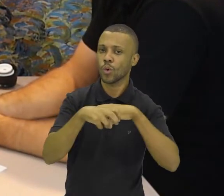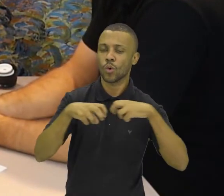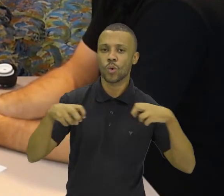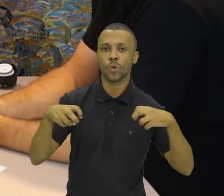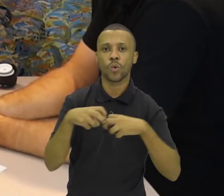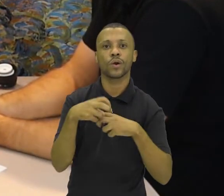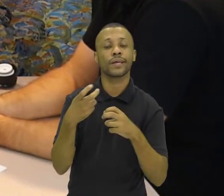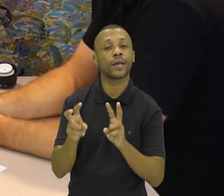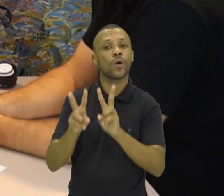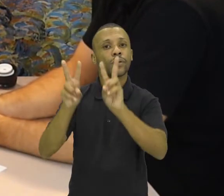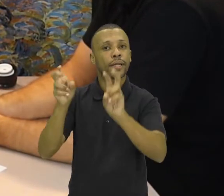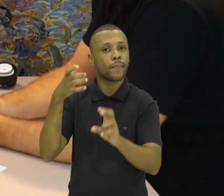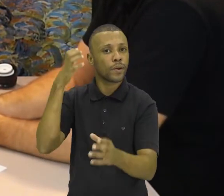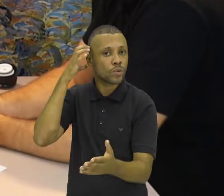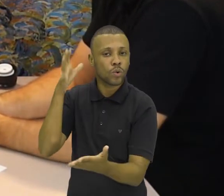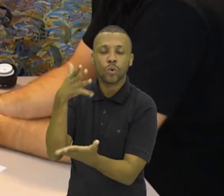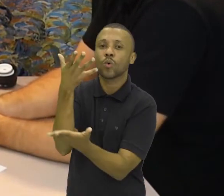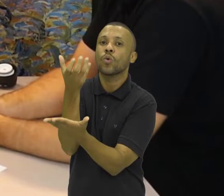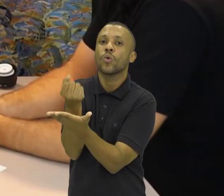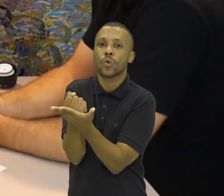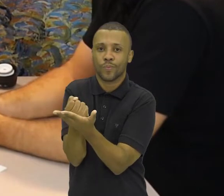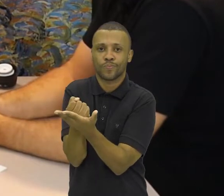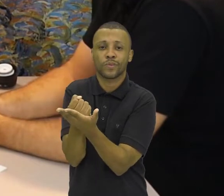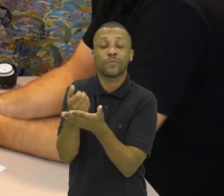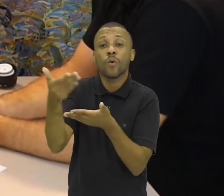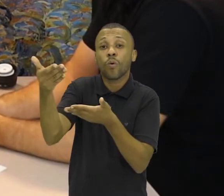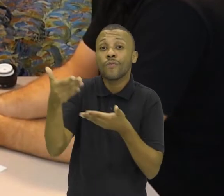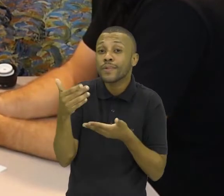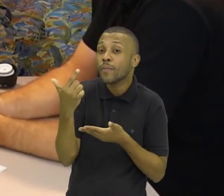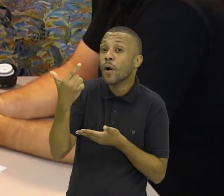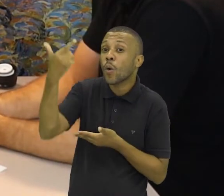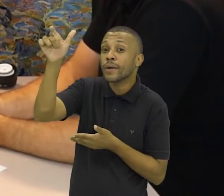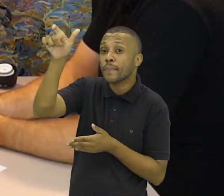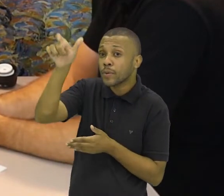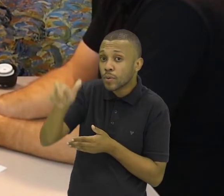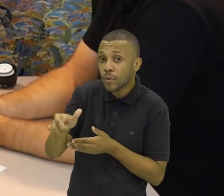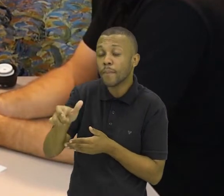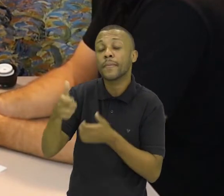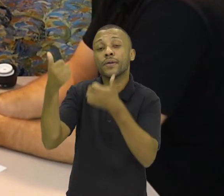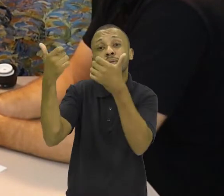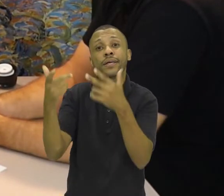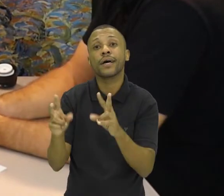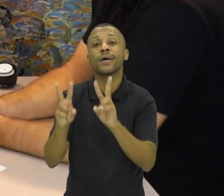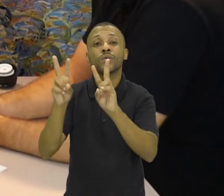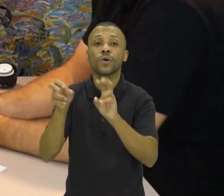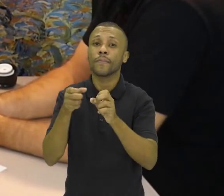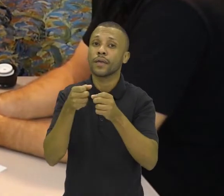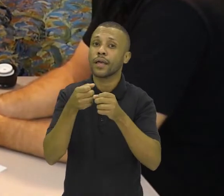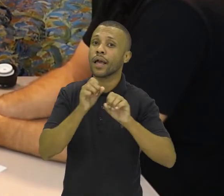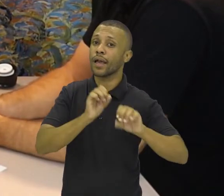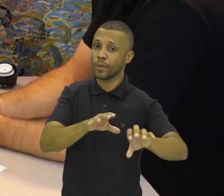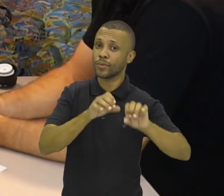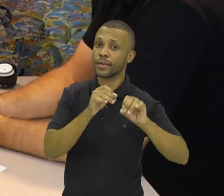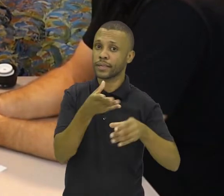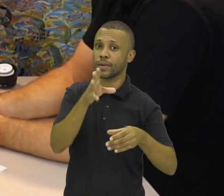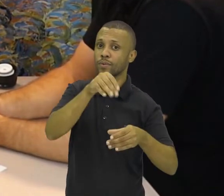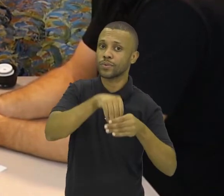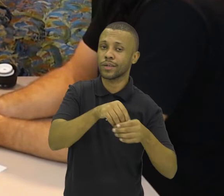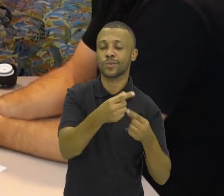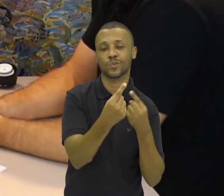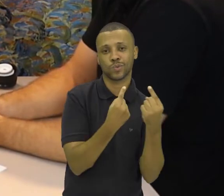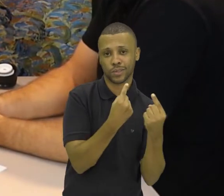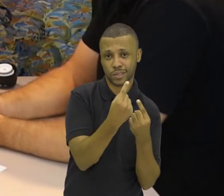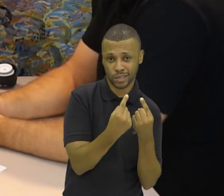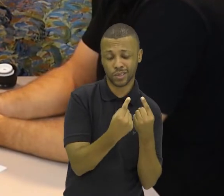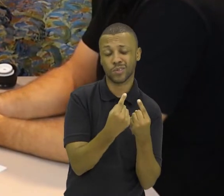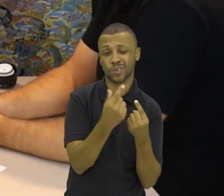convidada para participar desse nosso podcast a Major Laila, para falar sobre educação no trânsito e a Operação Lei Seca. Teria sido muito bom se ela tivesse